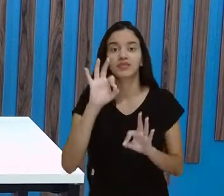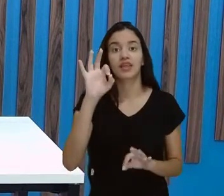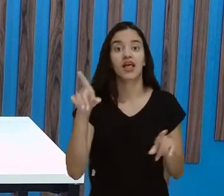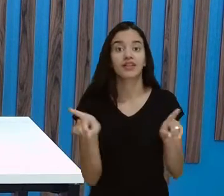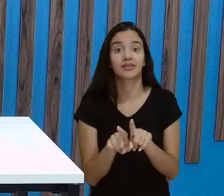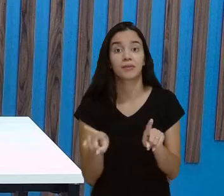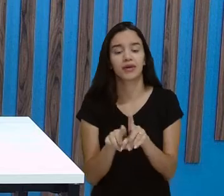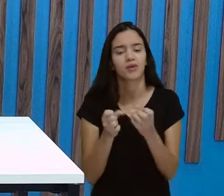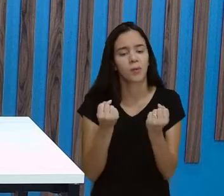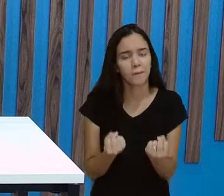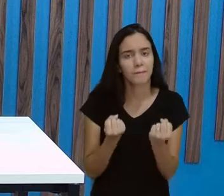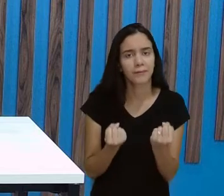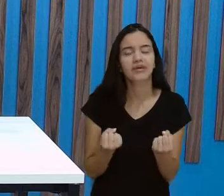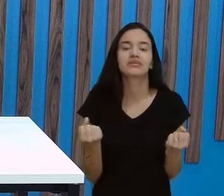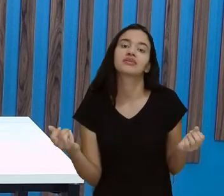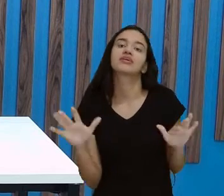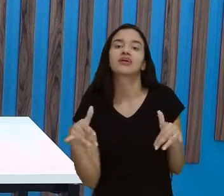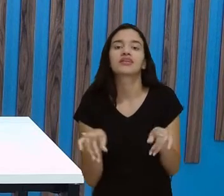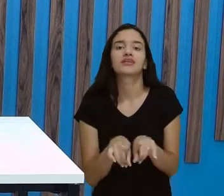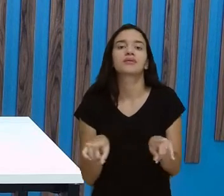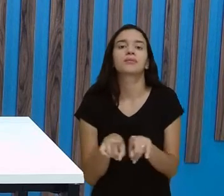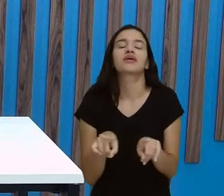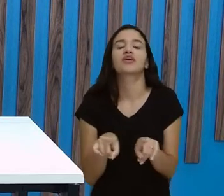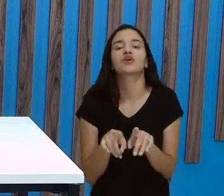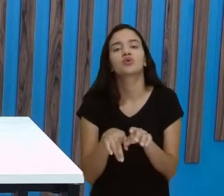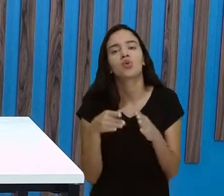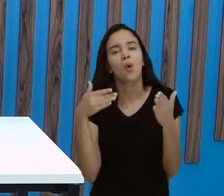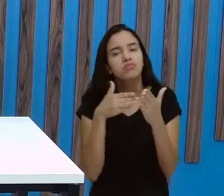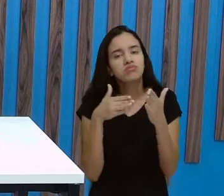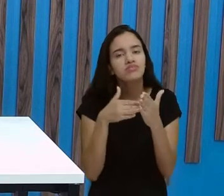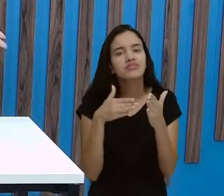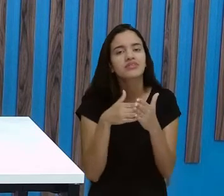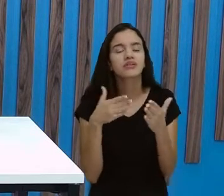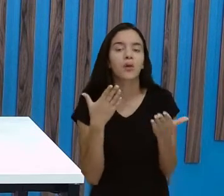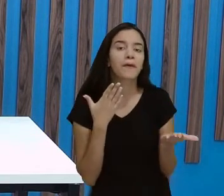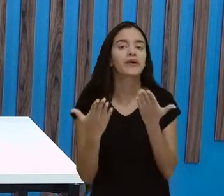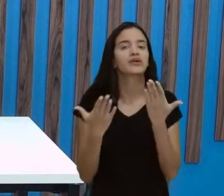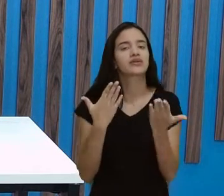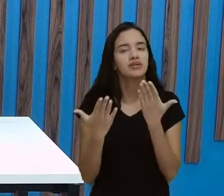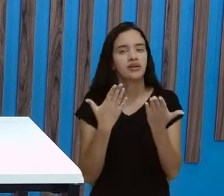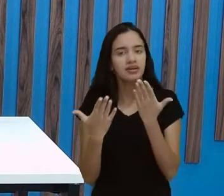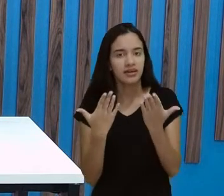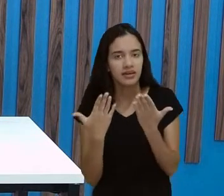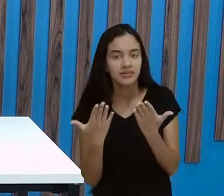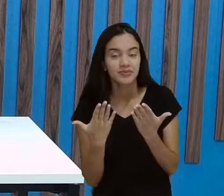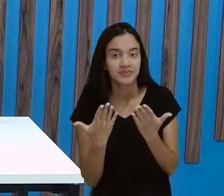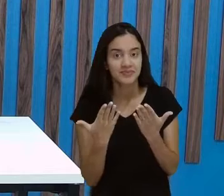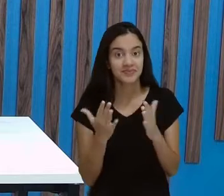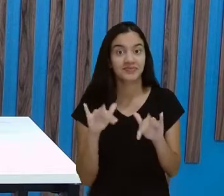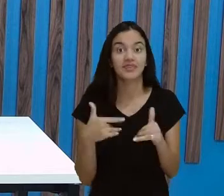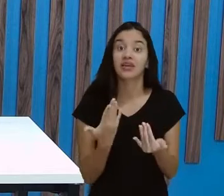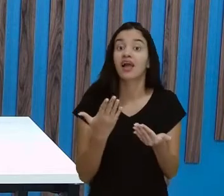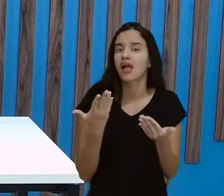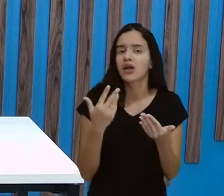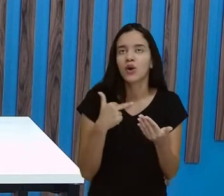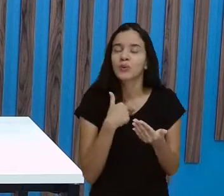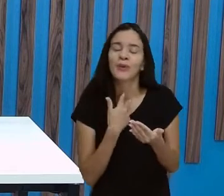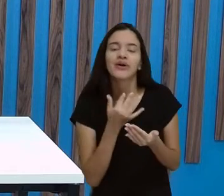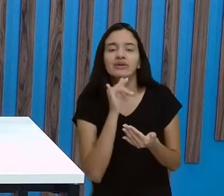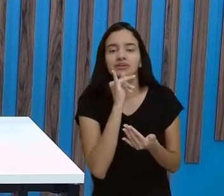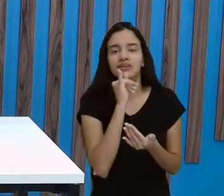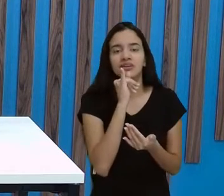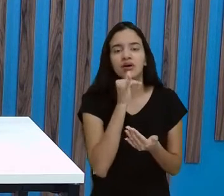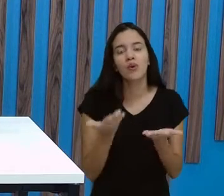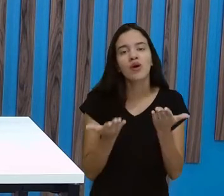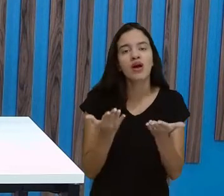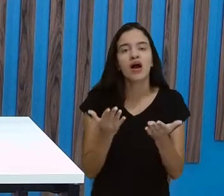massa, capacidade, a gente só pode comparar grandezas de mesma natureza. Então, eu não posso comparar